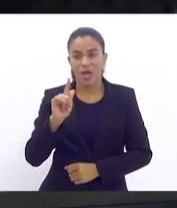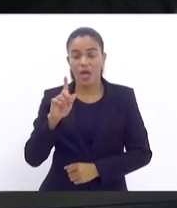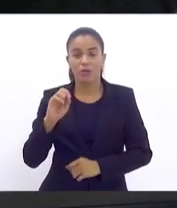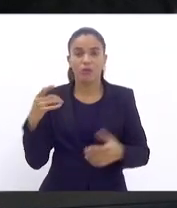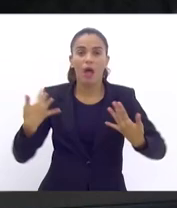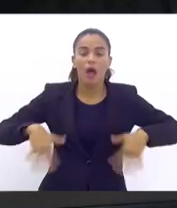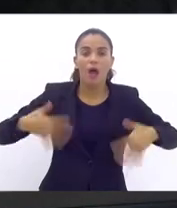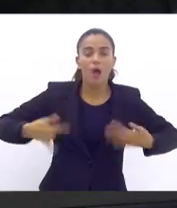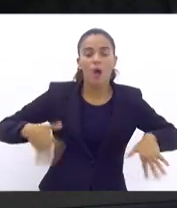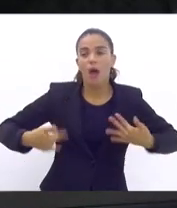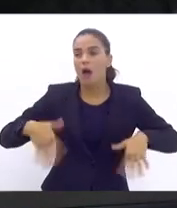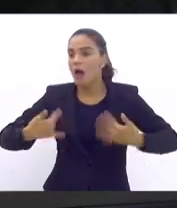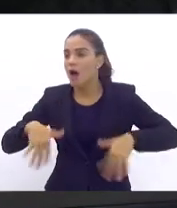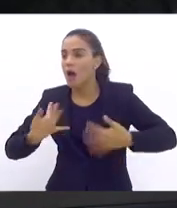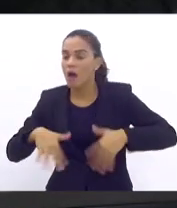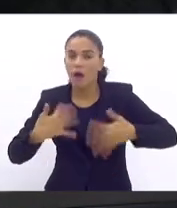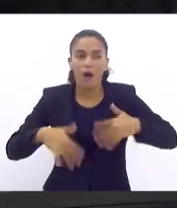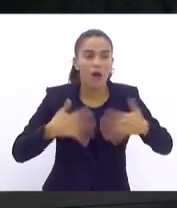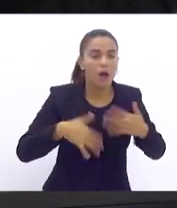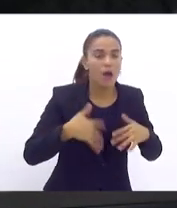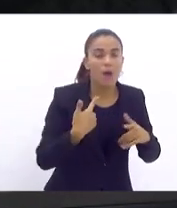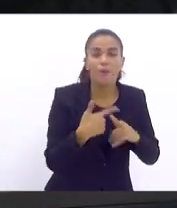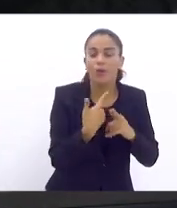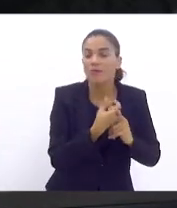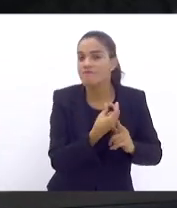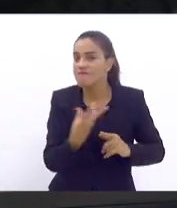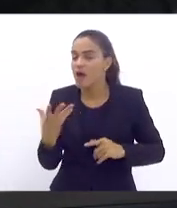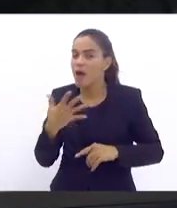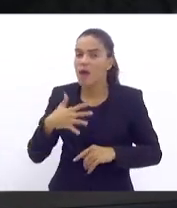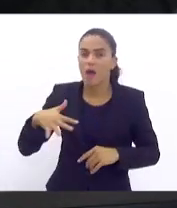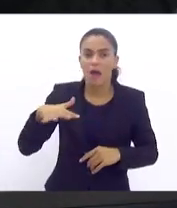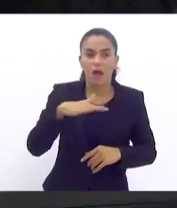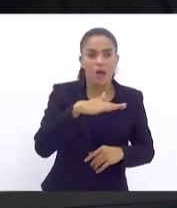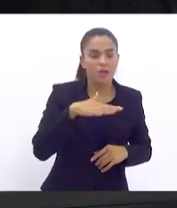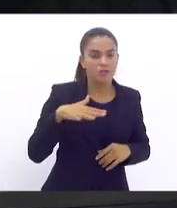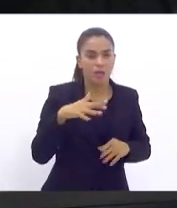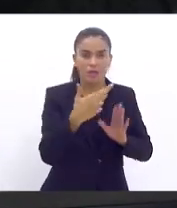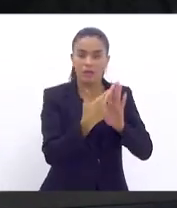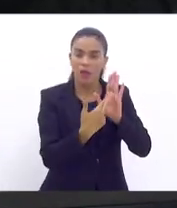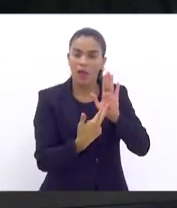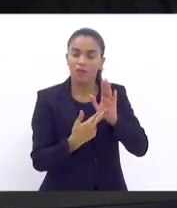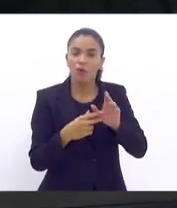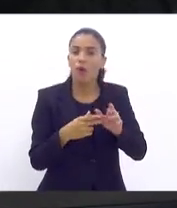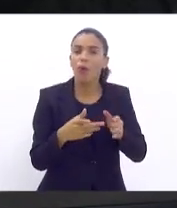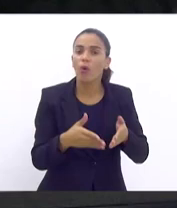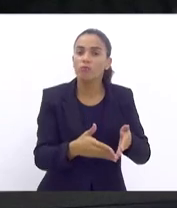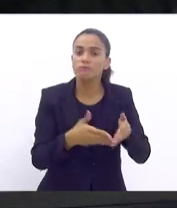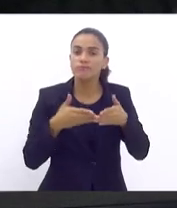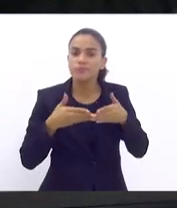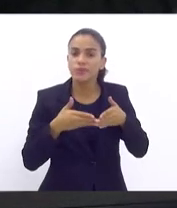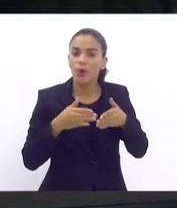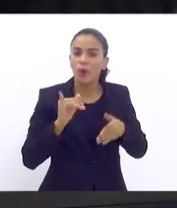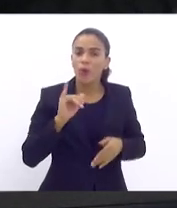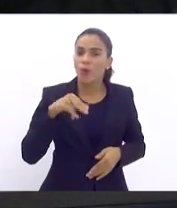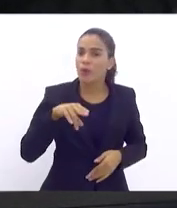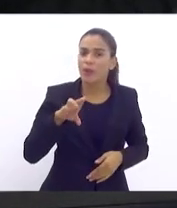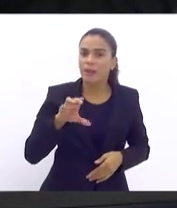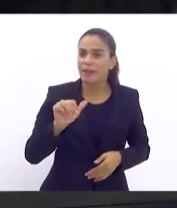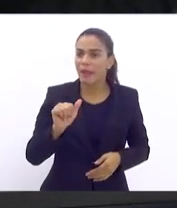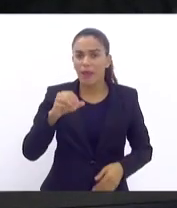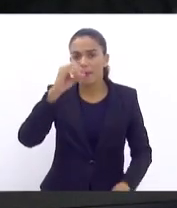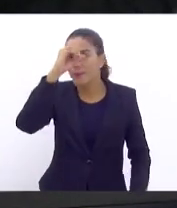desesperado porque tem vários casos que todas as normas ficaram suspensas o ené não sabe como